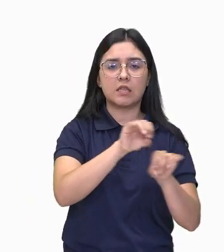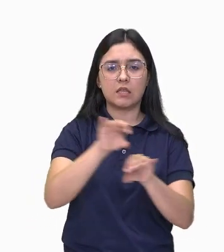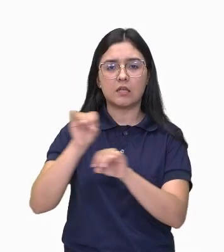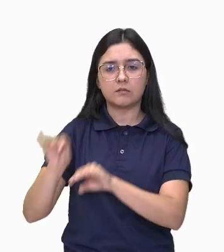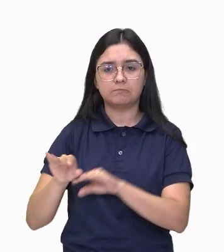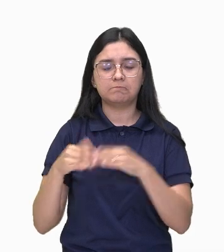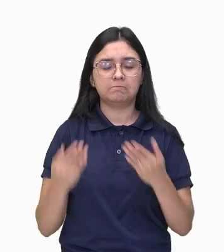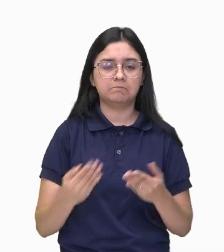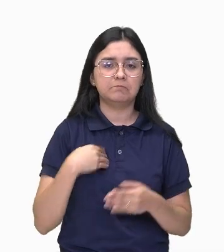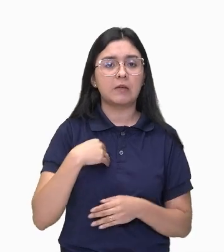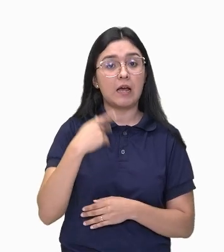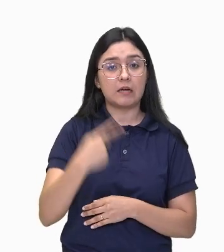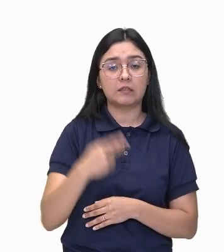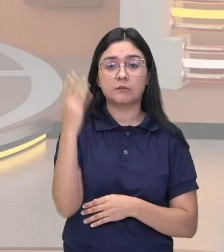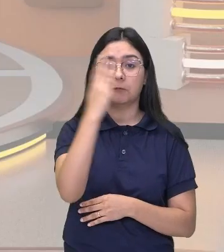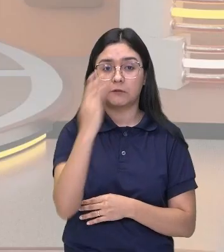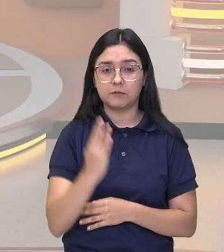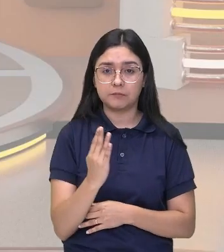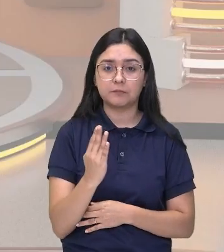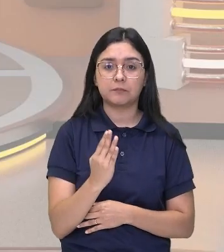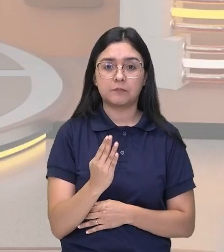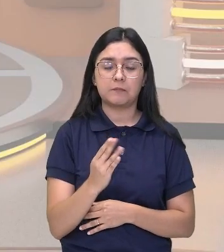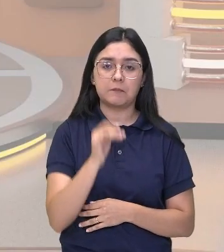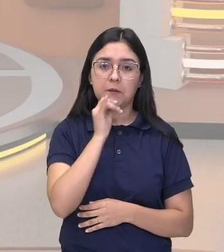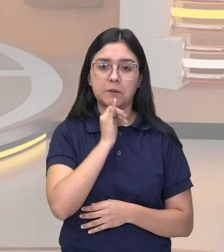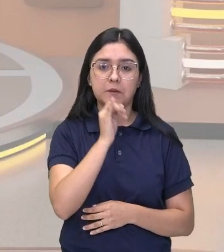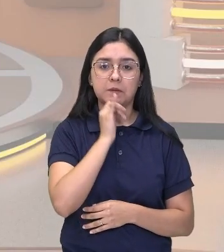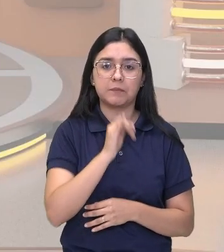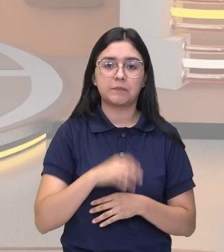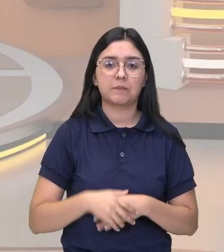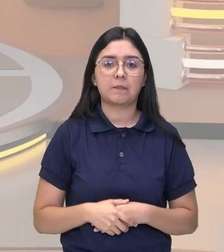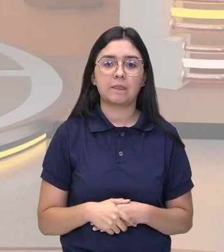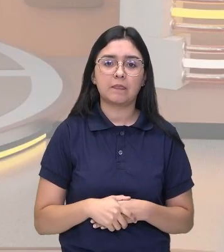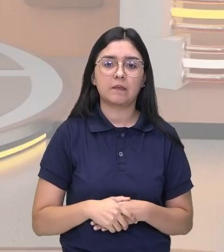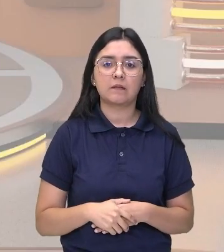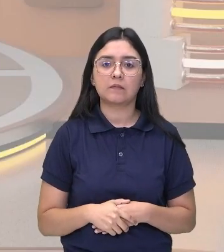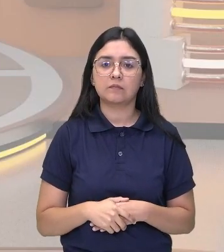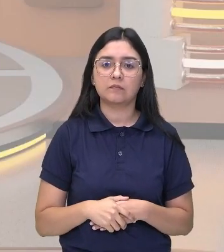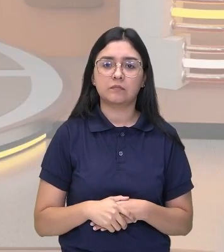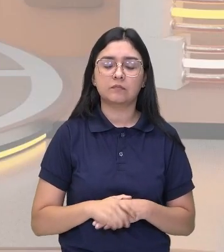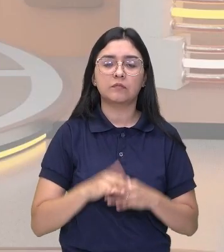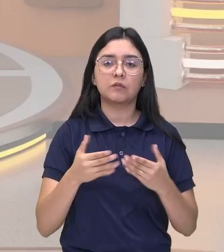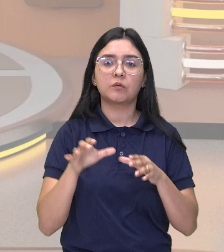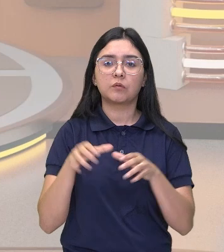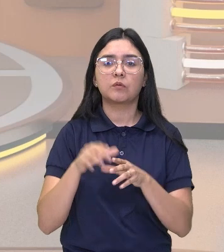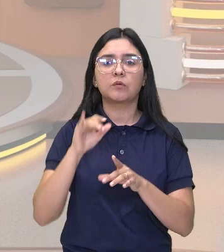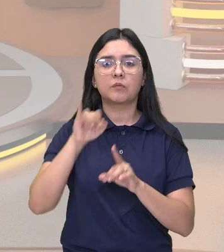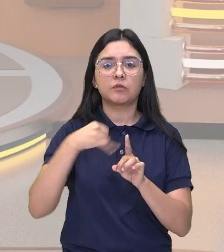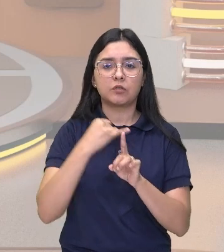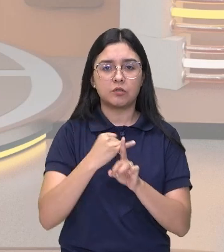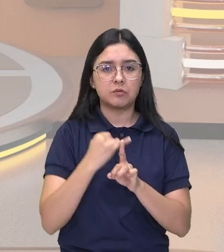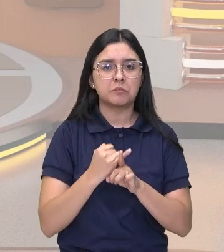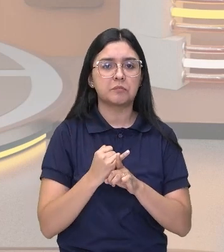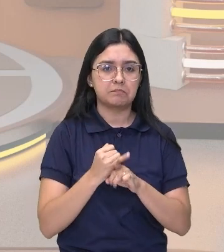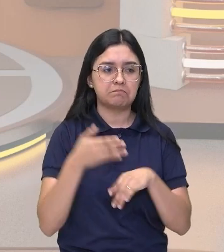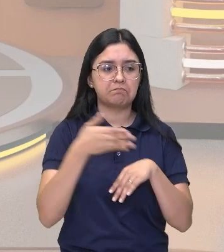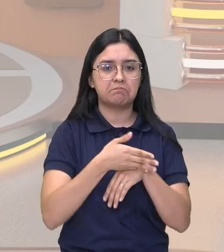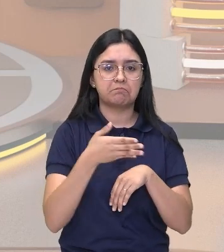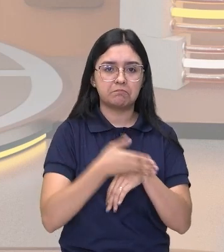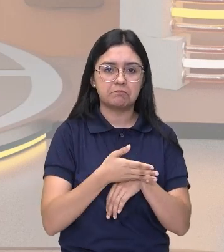aqui no Brasil, por exemplo, foi aonde a Companhia de Jesus, os jesuítas, eles atuaram de forma